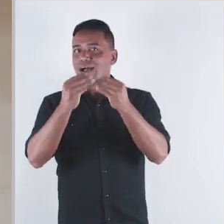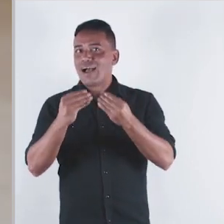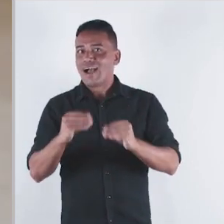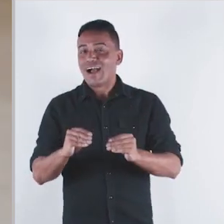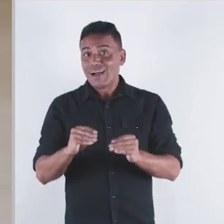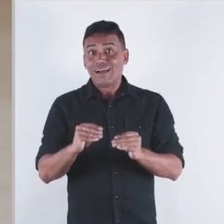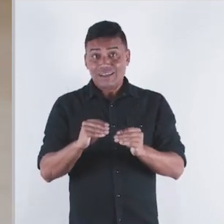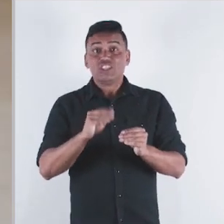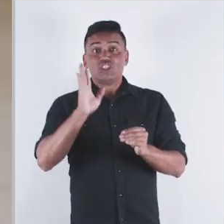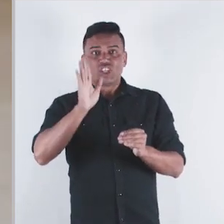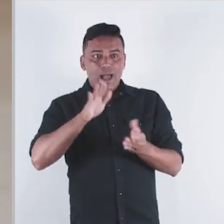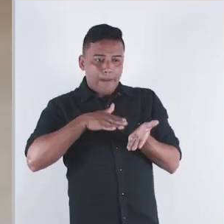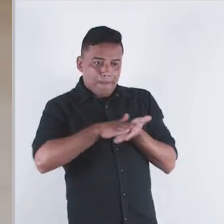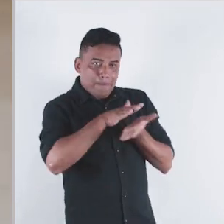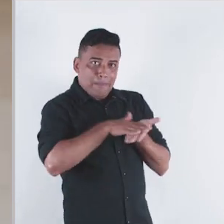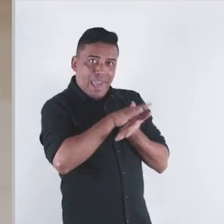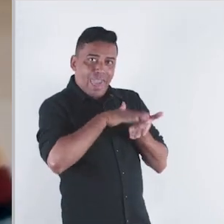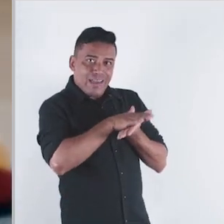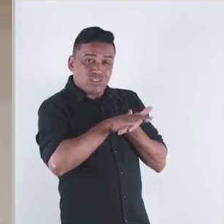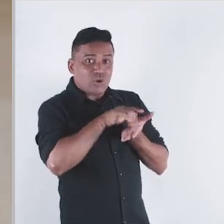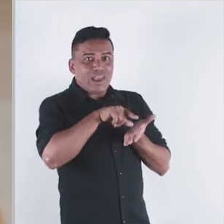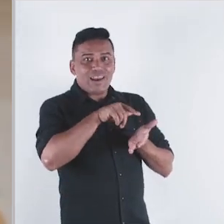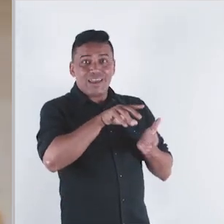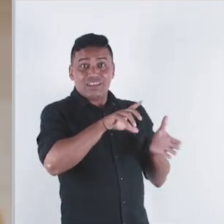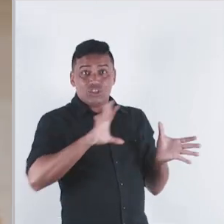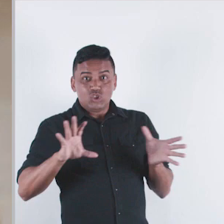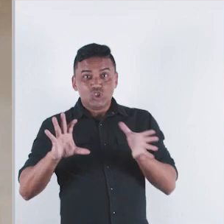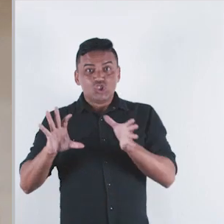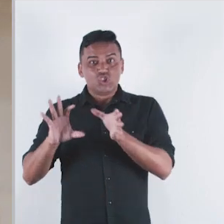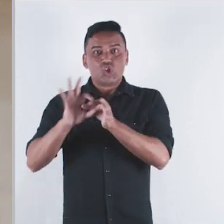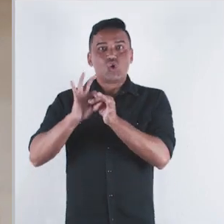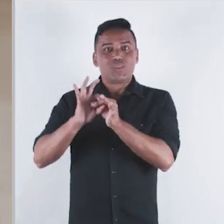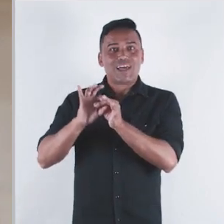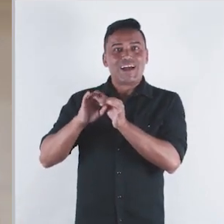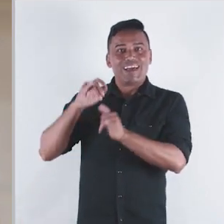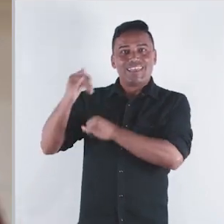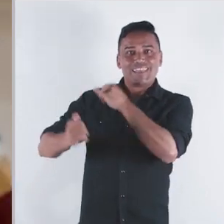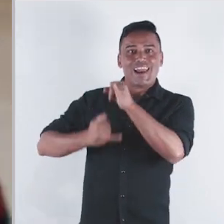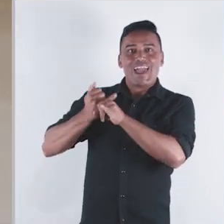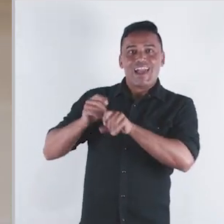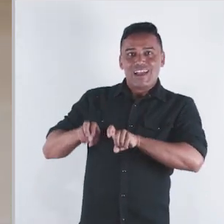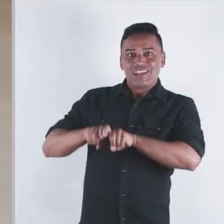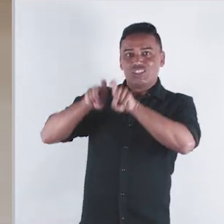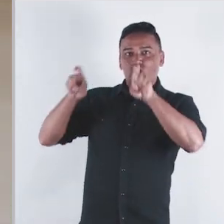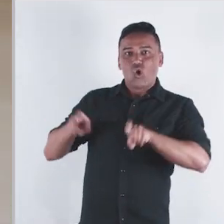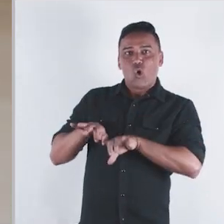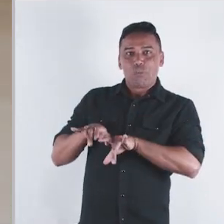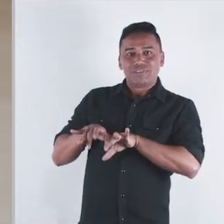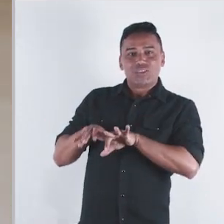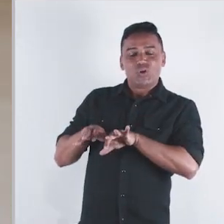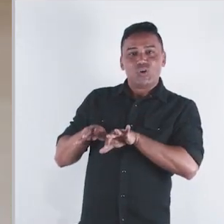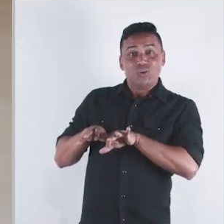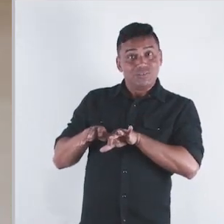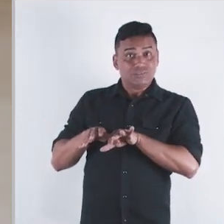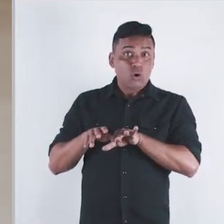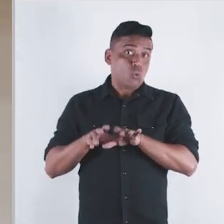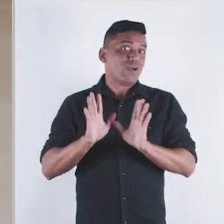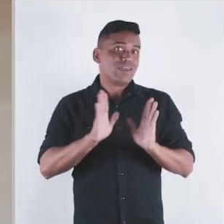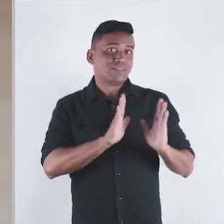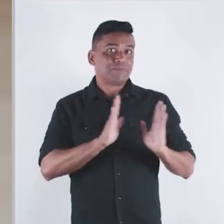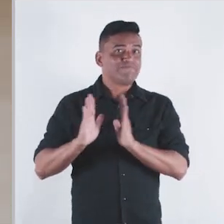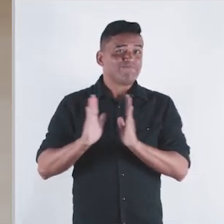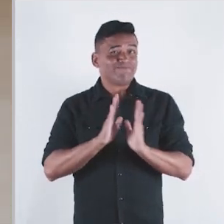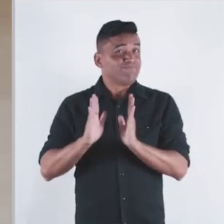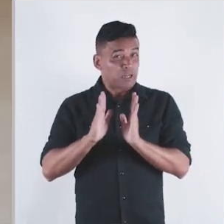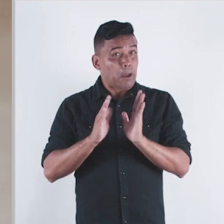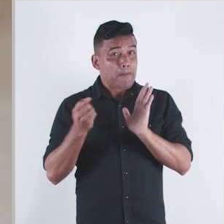materialidade impressa, e ele começa a brincar com a materialidade digital. Mas esses marcos,